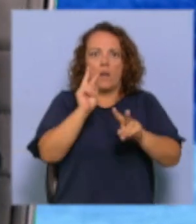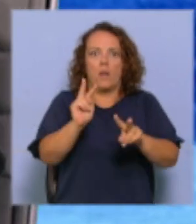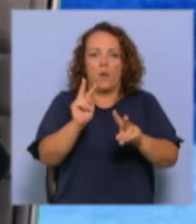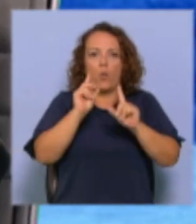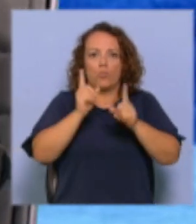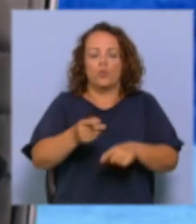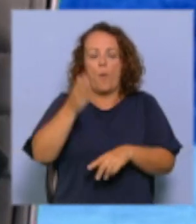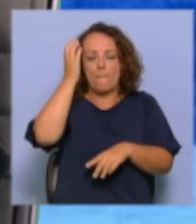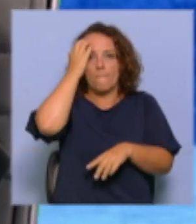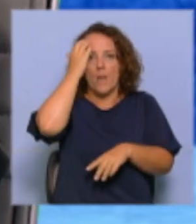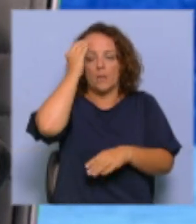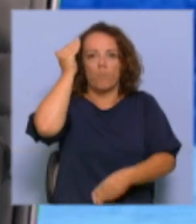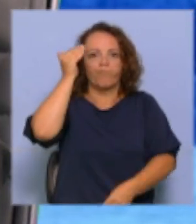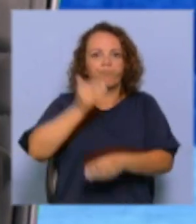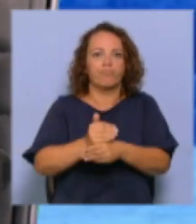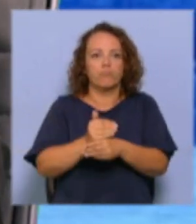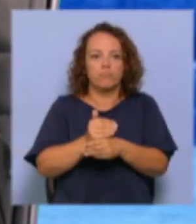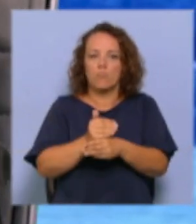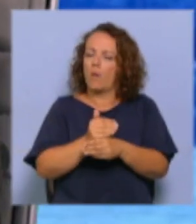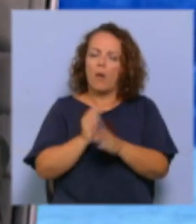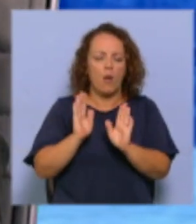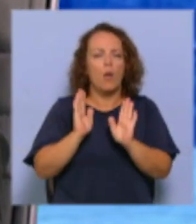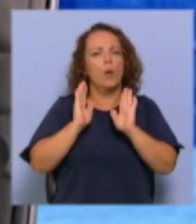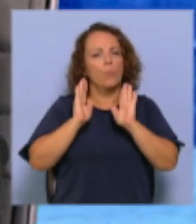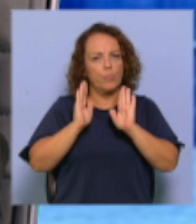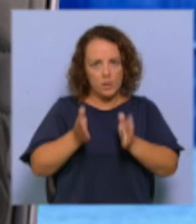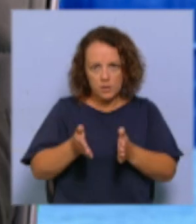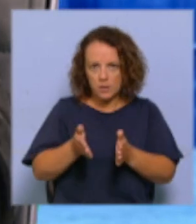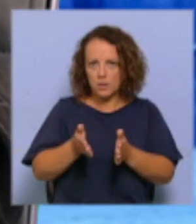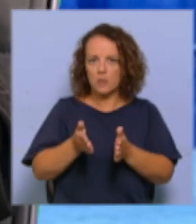mente bloqueada. Precisamos de manter alguma...